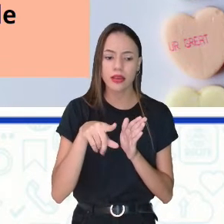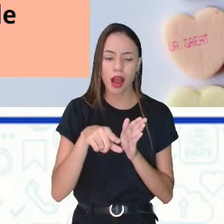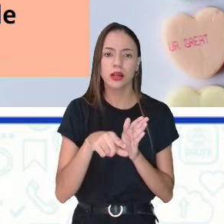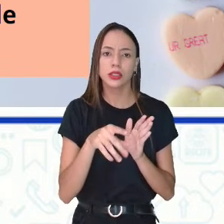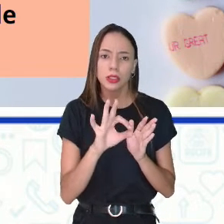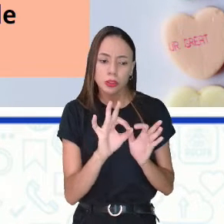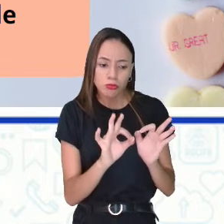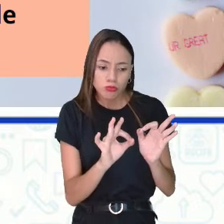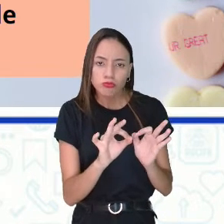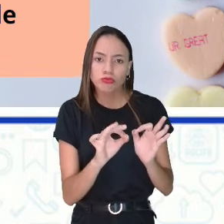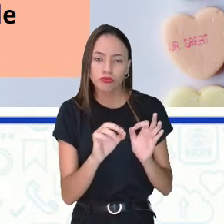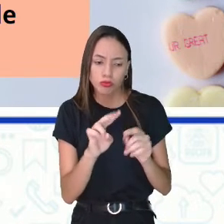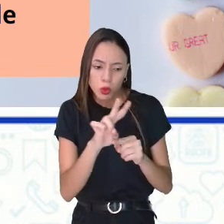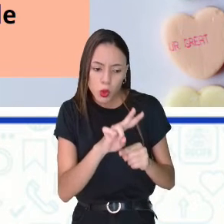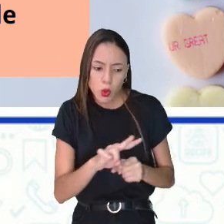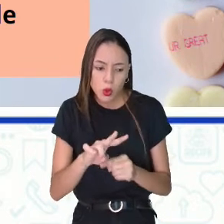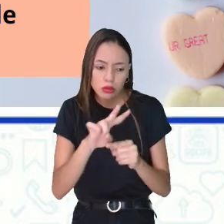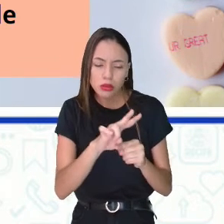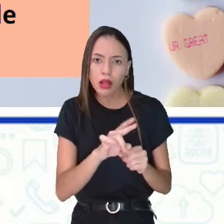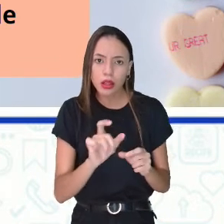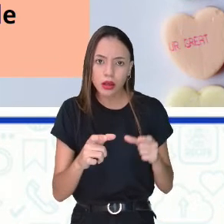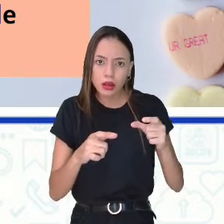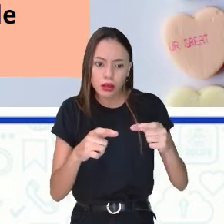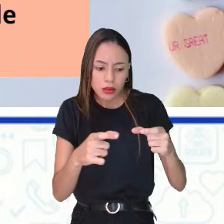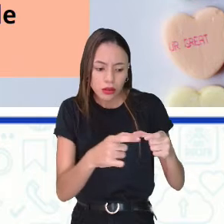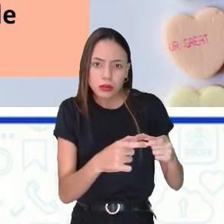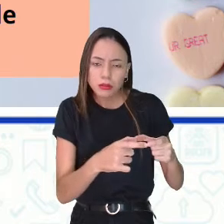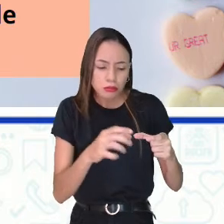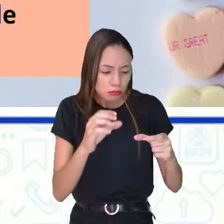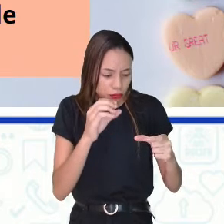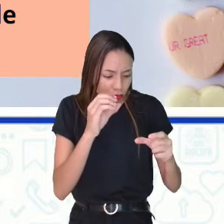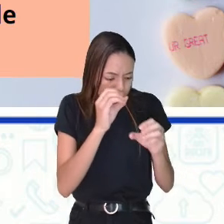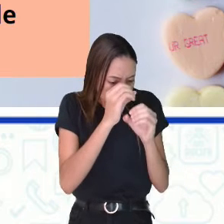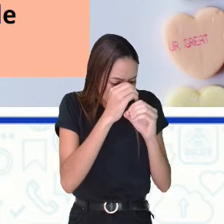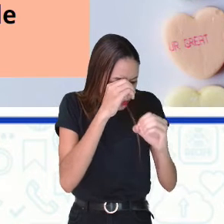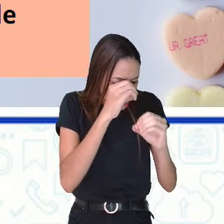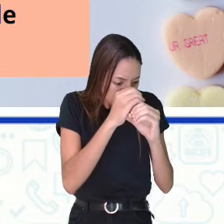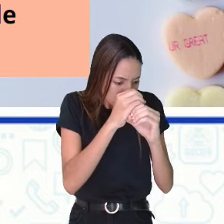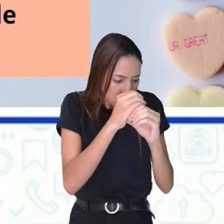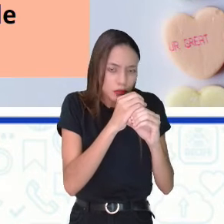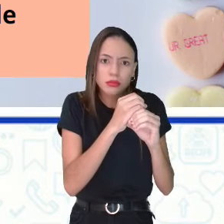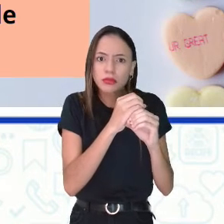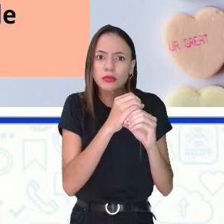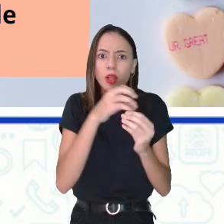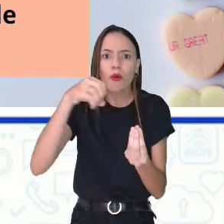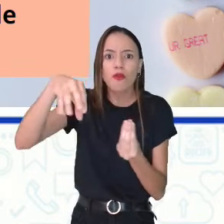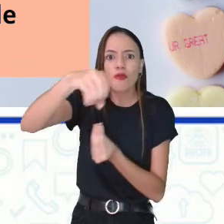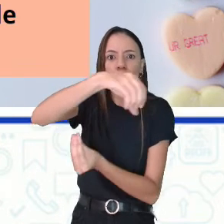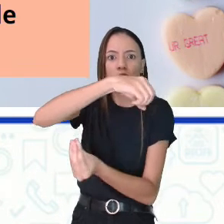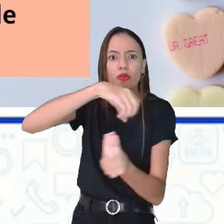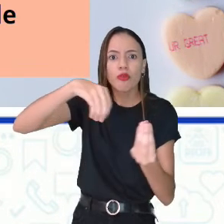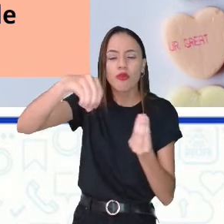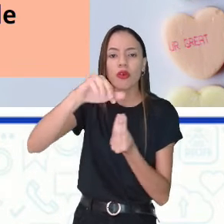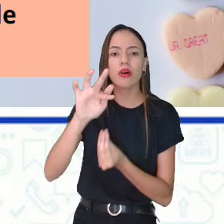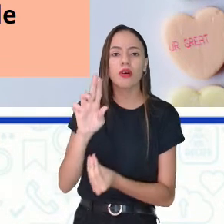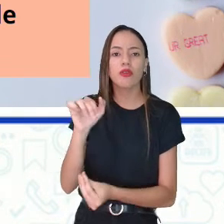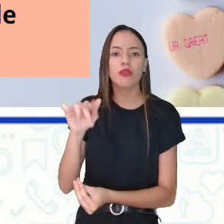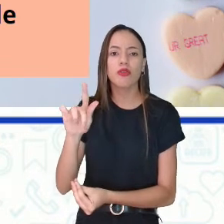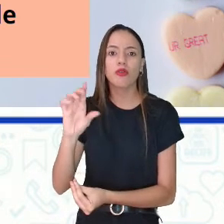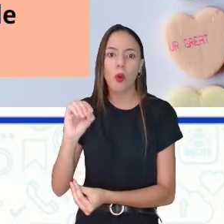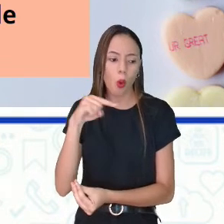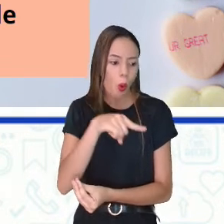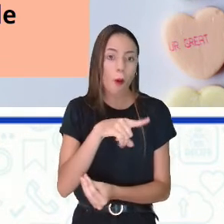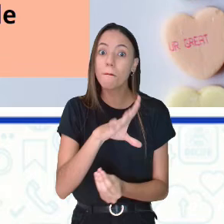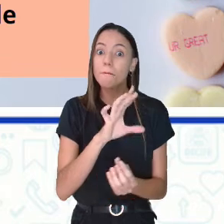que os fungos surgidos no frasco matavam as bactérias que ali estavam. Da pesquisa com